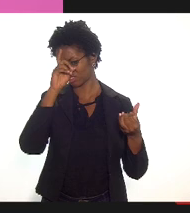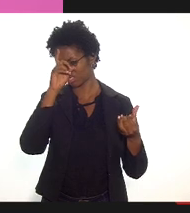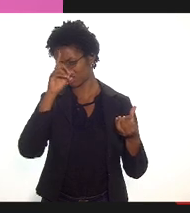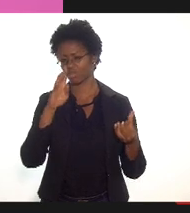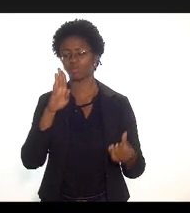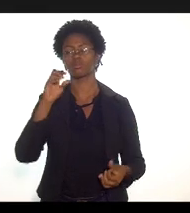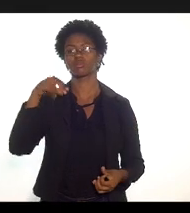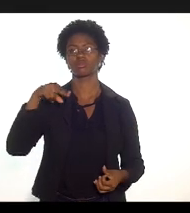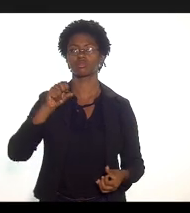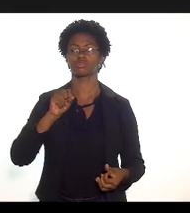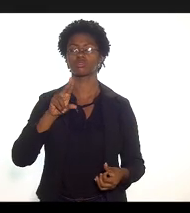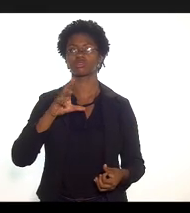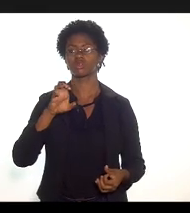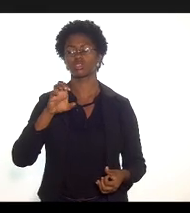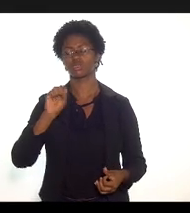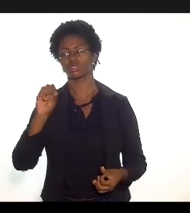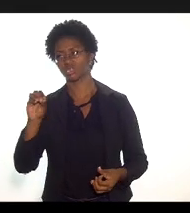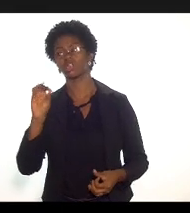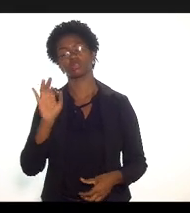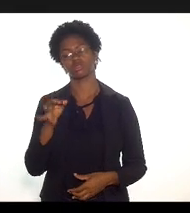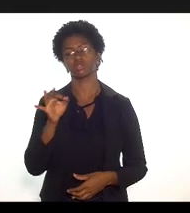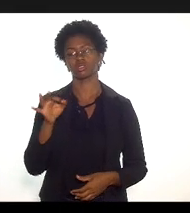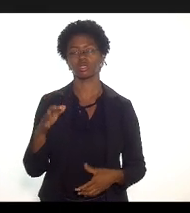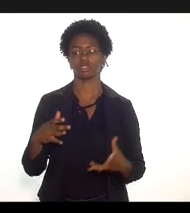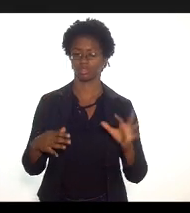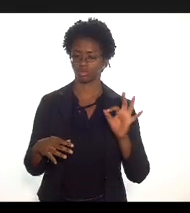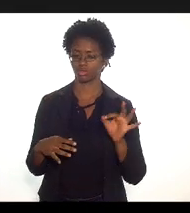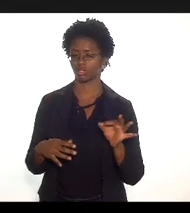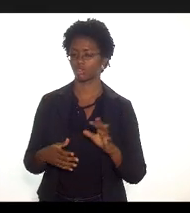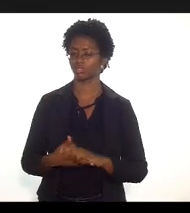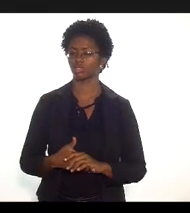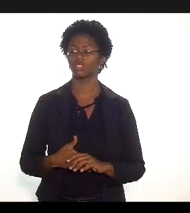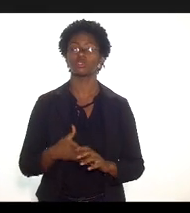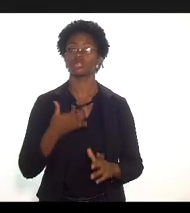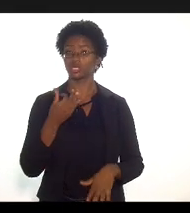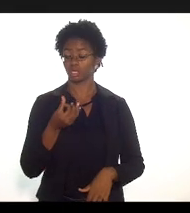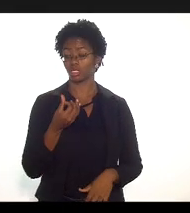federais. E bom sucesso, que é meio bom sucesso. Mas esses